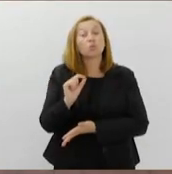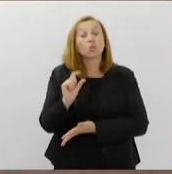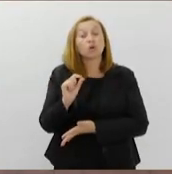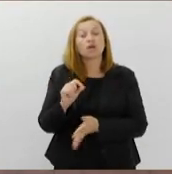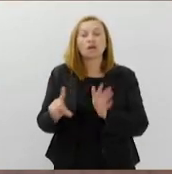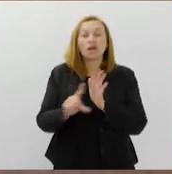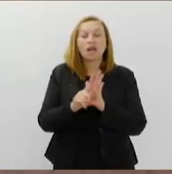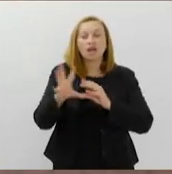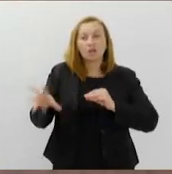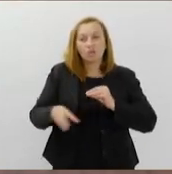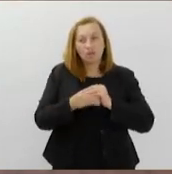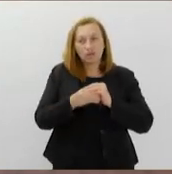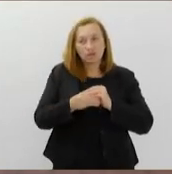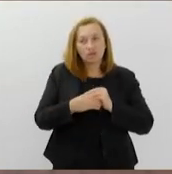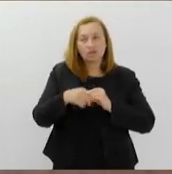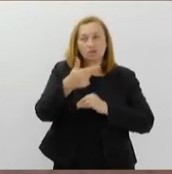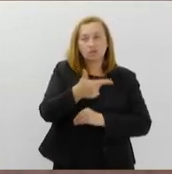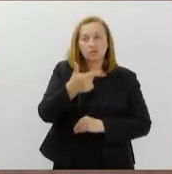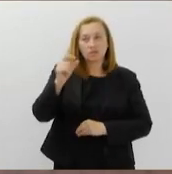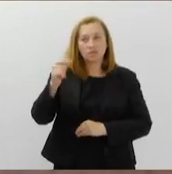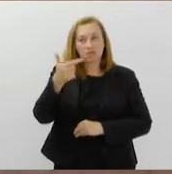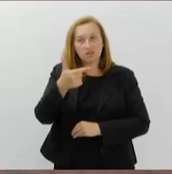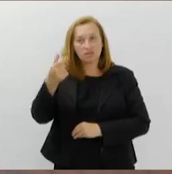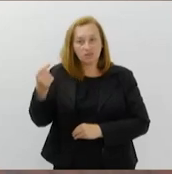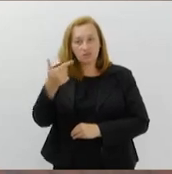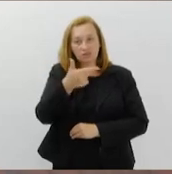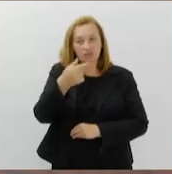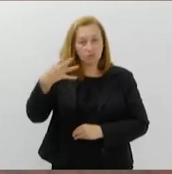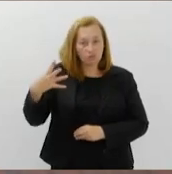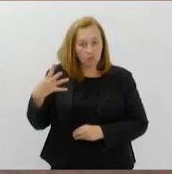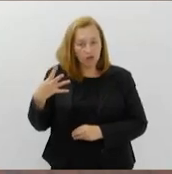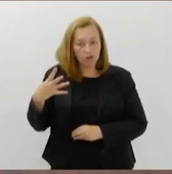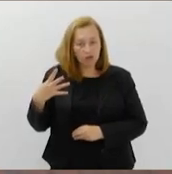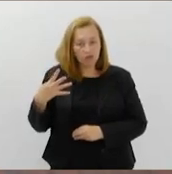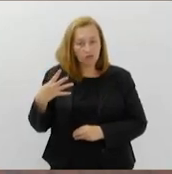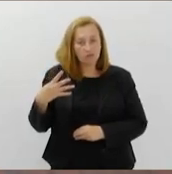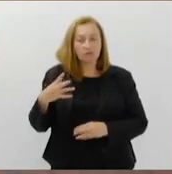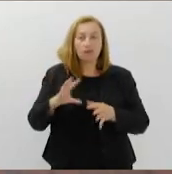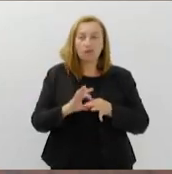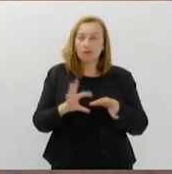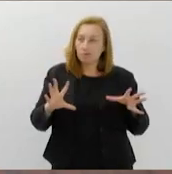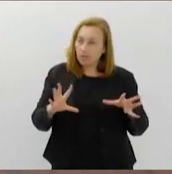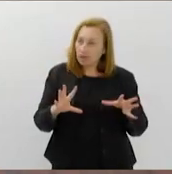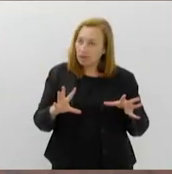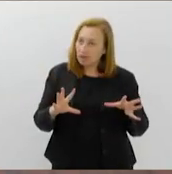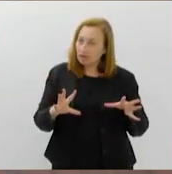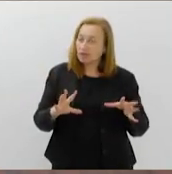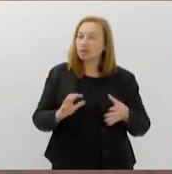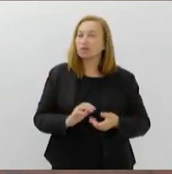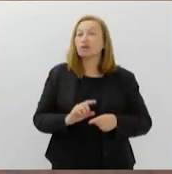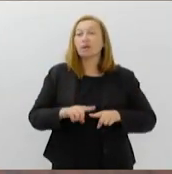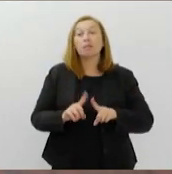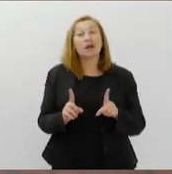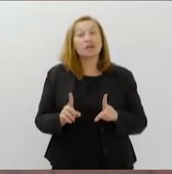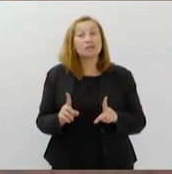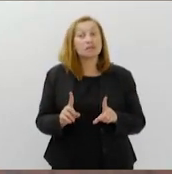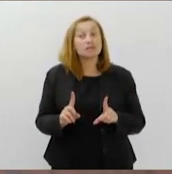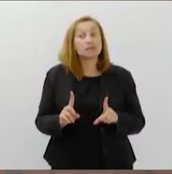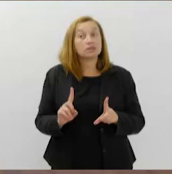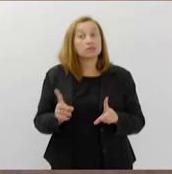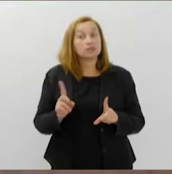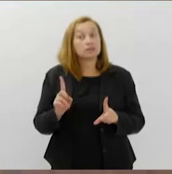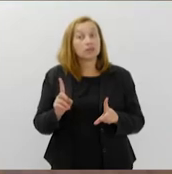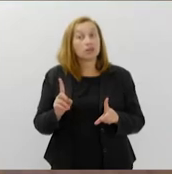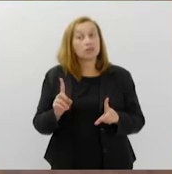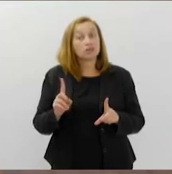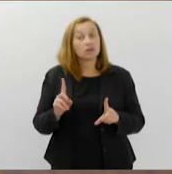Lei Complementar 220 de 24 foi sancionada, de 24, mas não está no